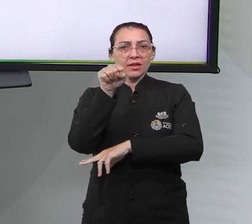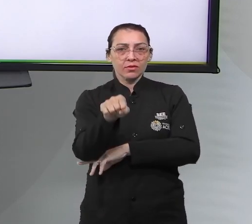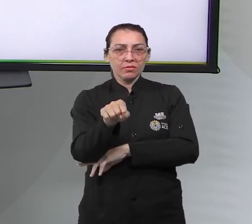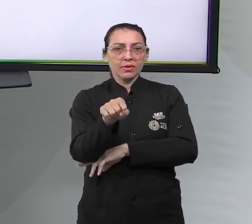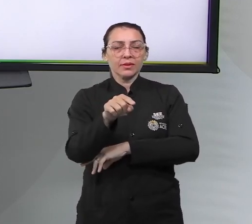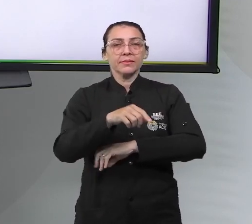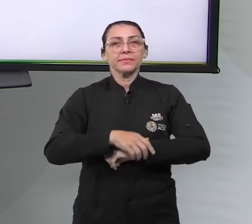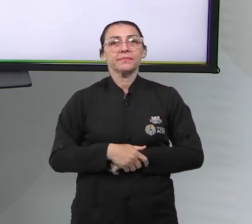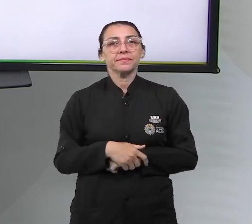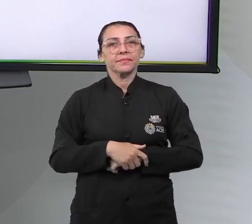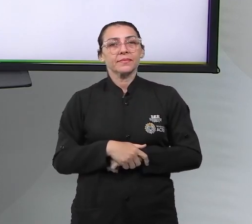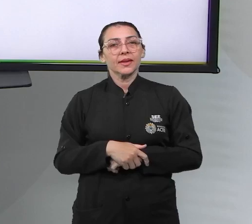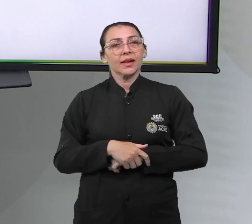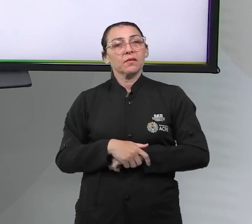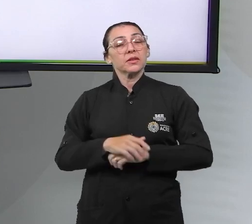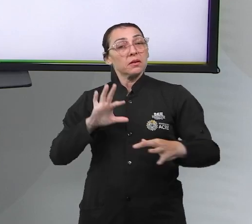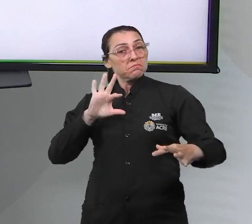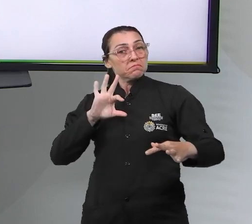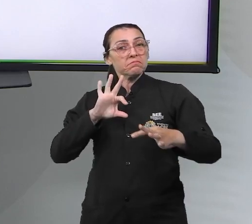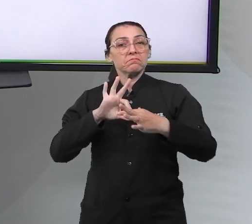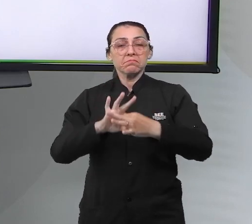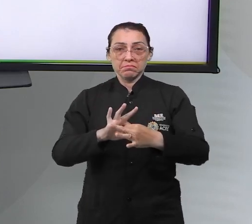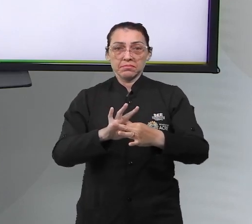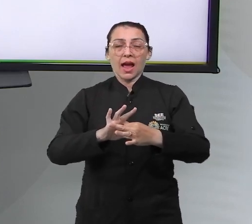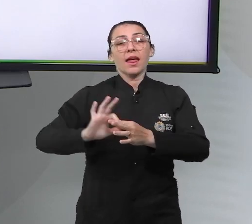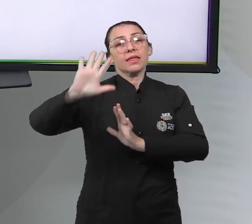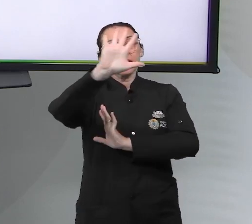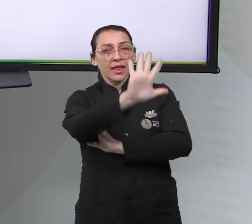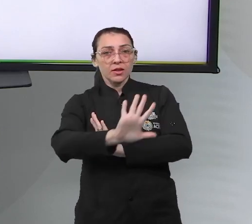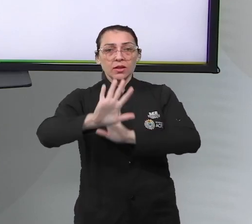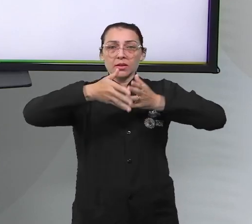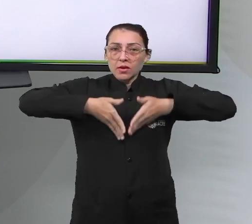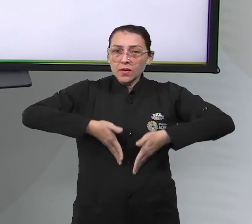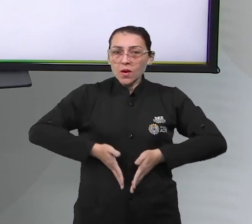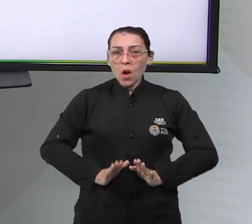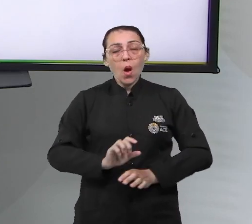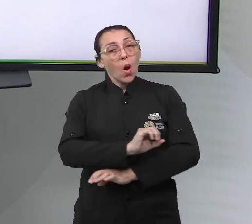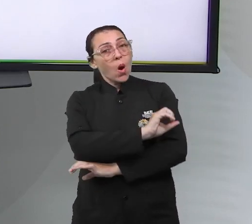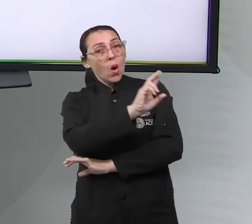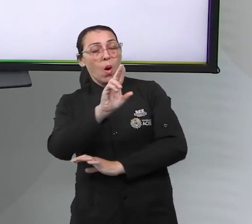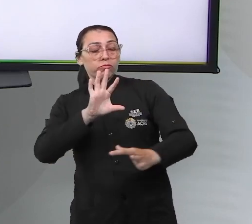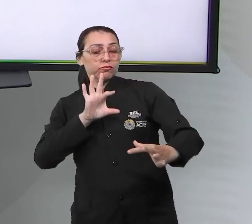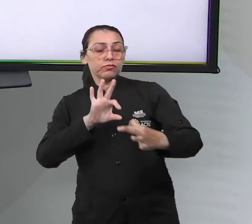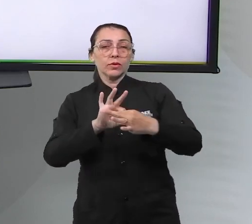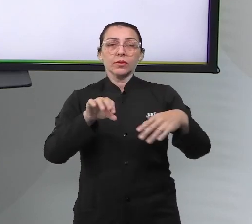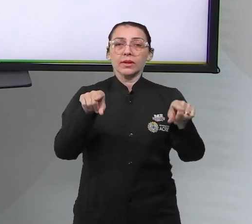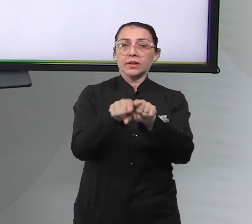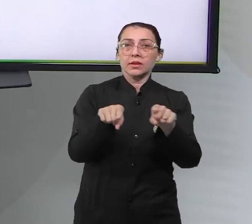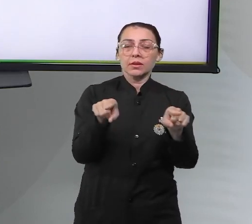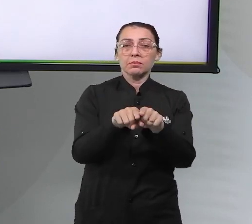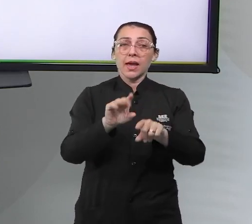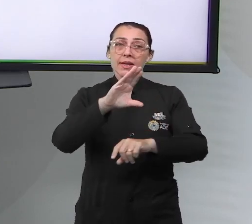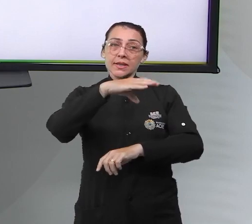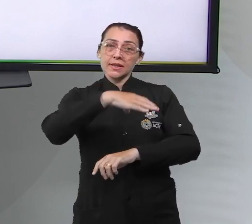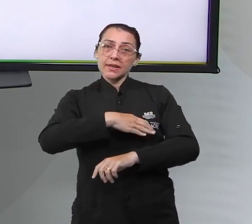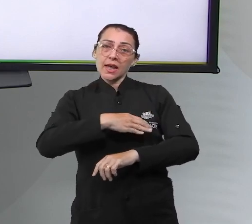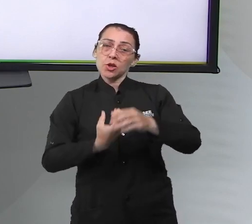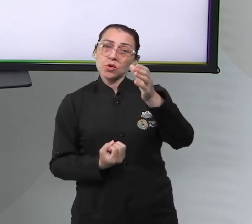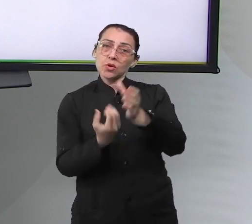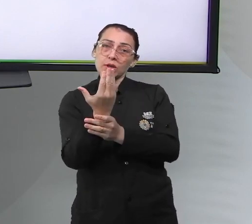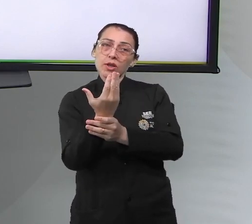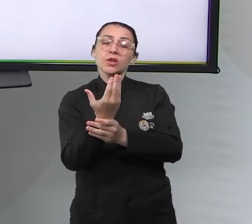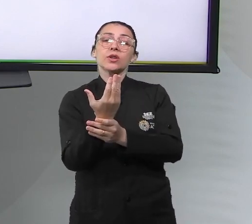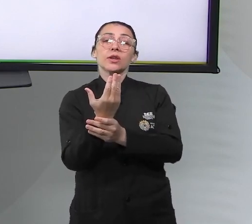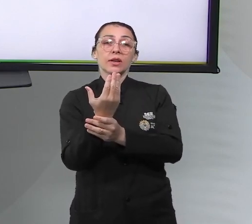da sua, seja ligada à nacionalidade ou seja vinculada à cidade de